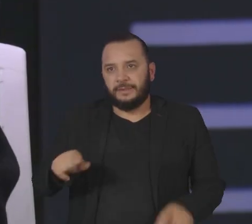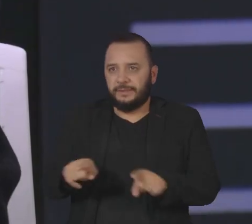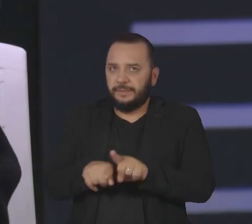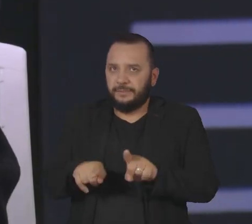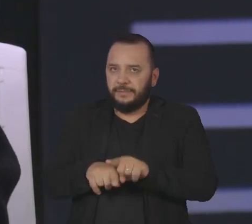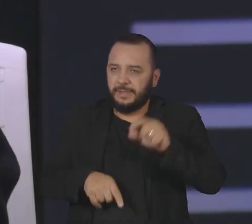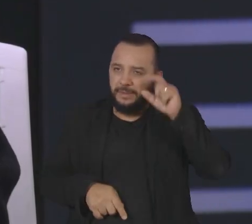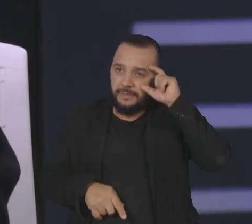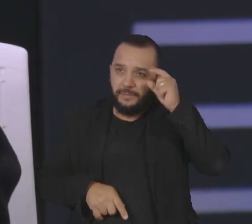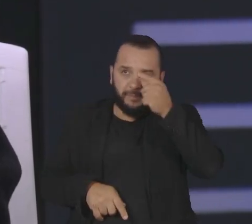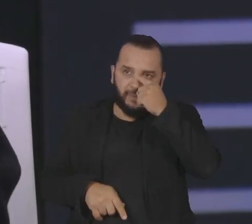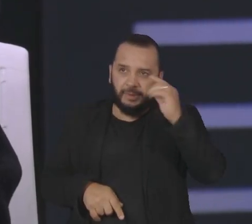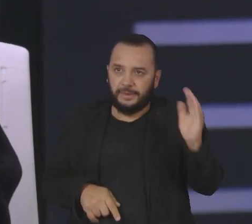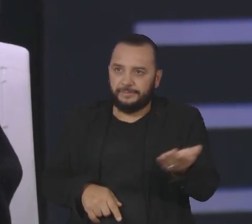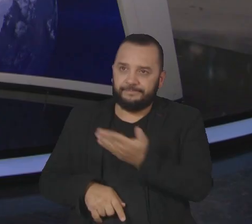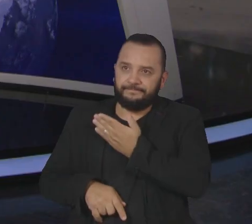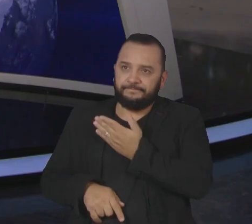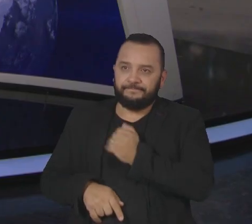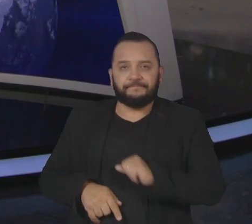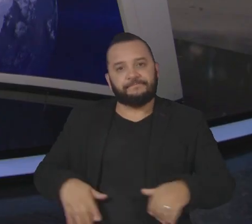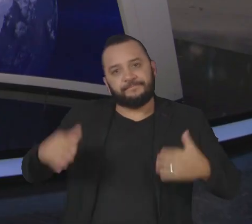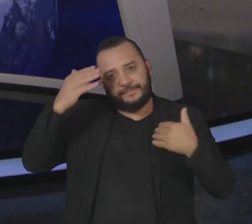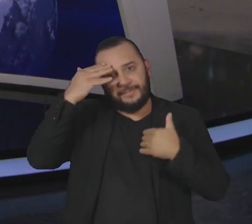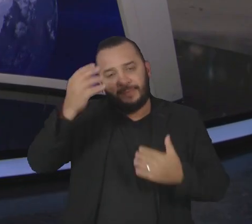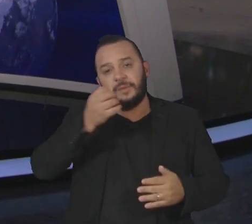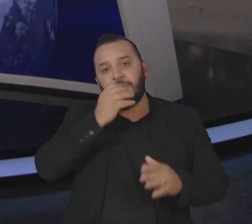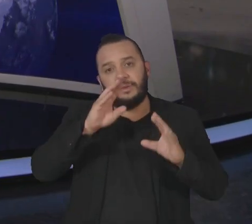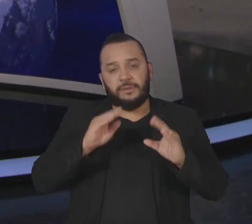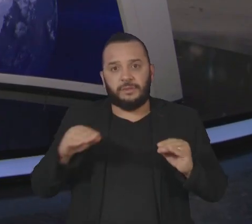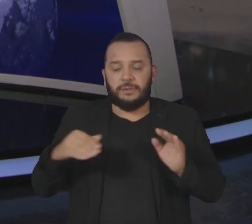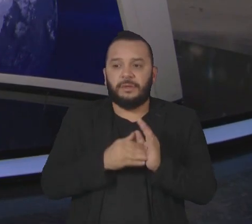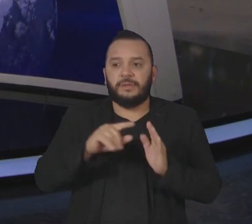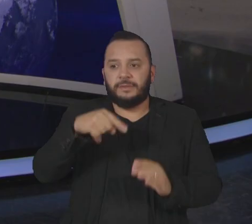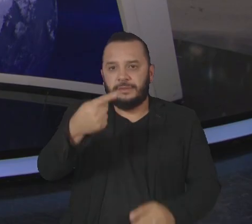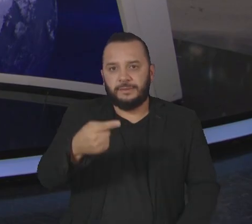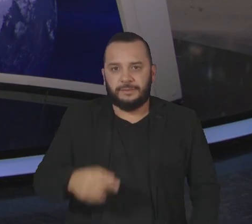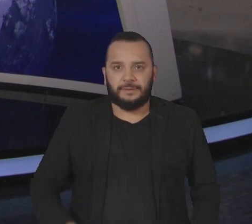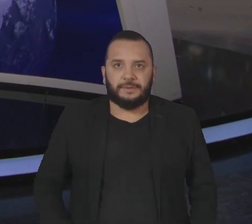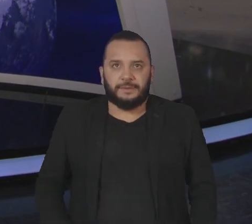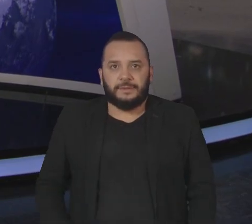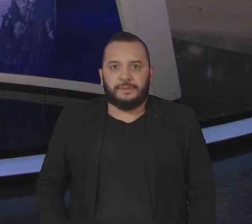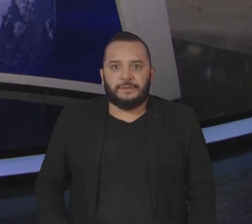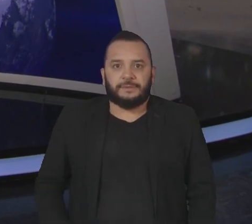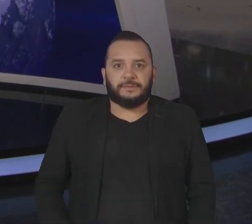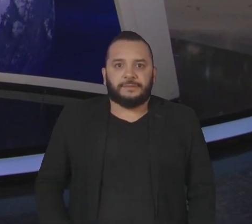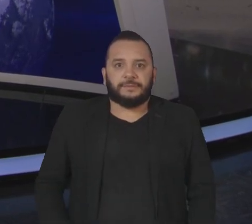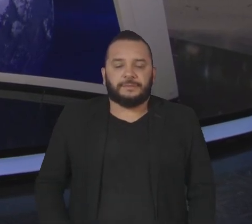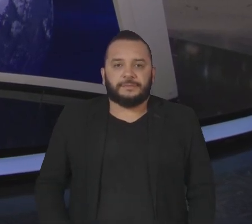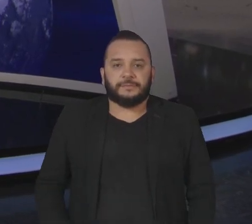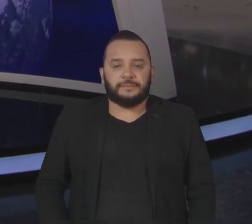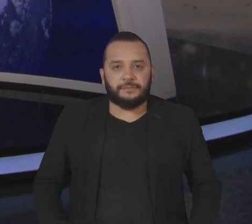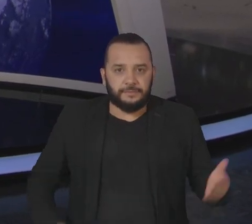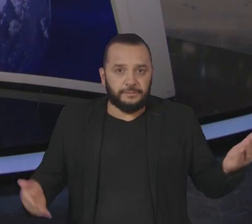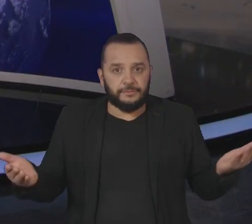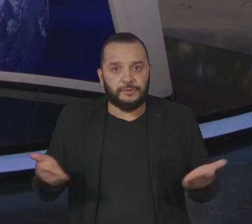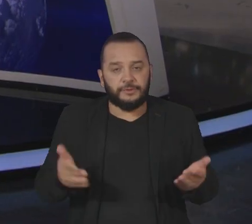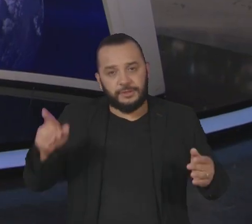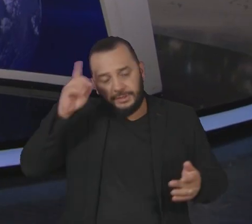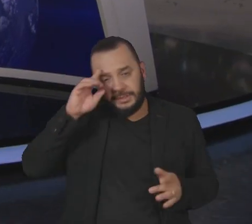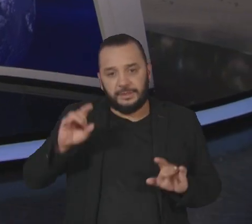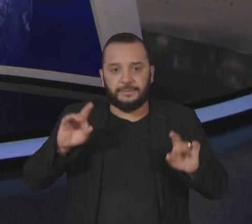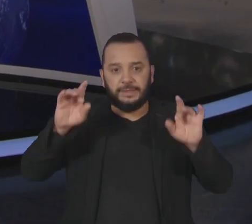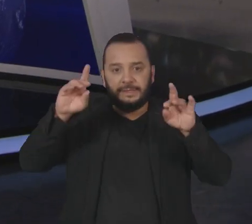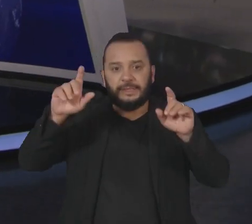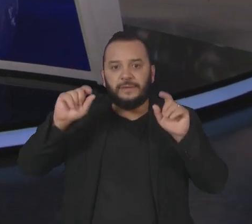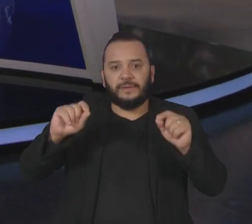Luiz Felipe Pondé. Obrigada, Pondé. Boa noite. Boa noite, Mariana. Boa noite, até a próxima. E hoje é celebrado o Dia Nacional